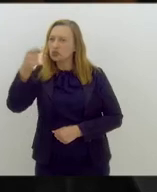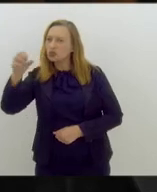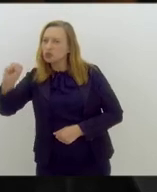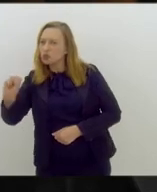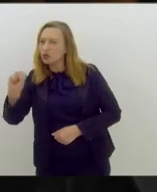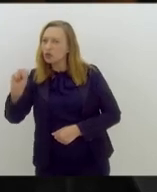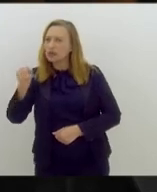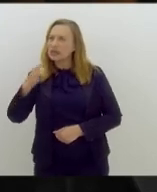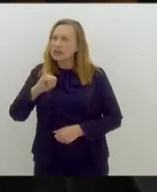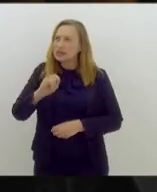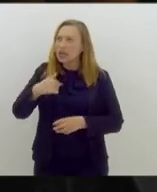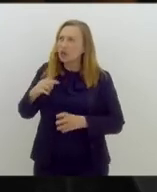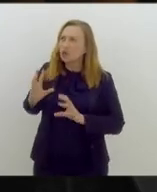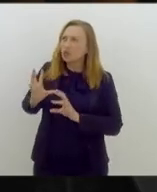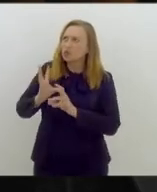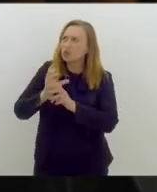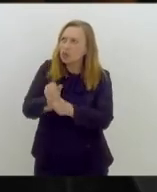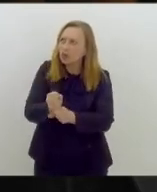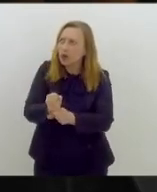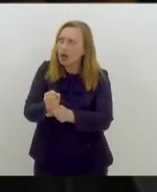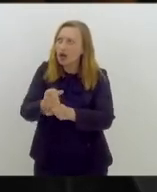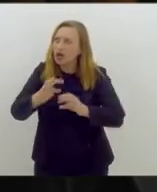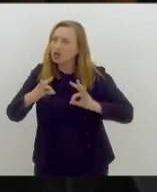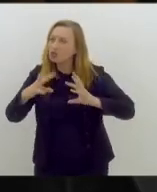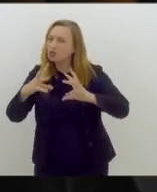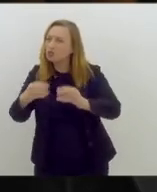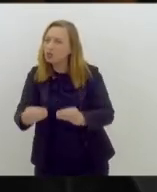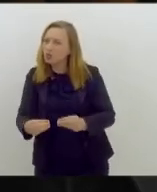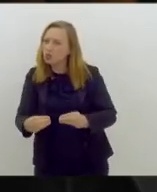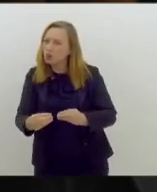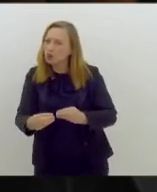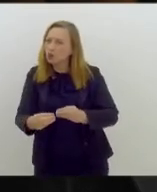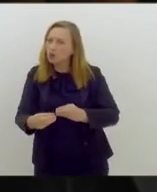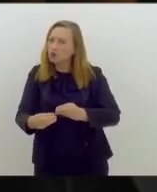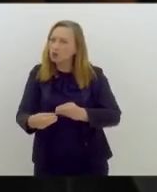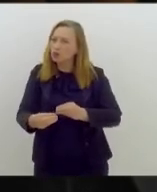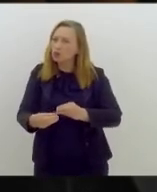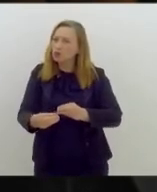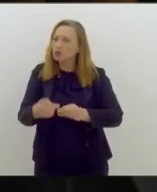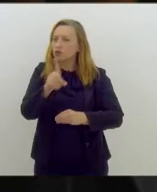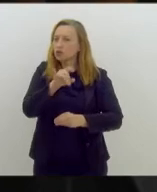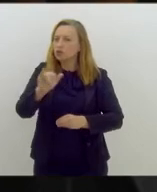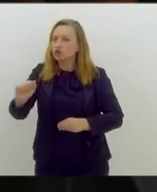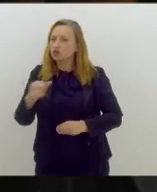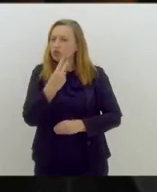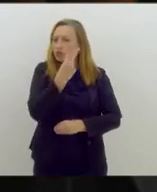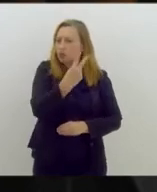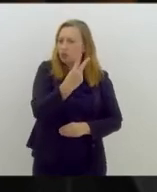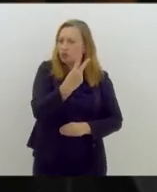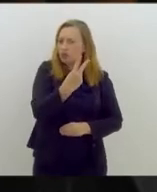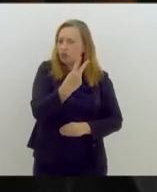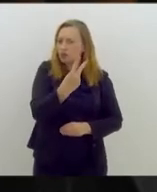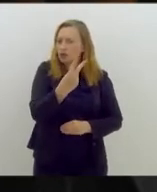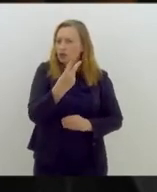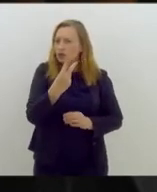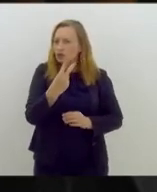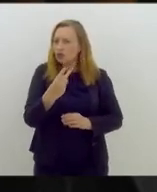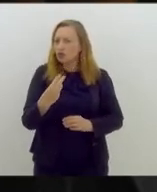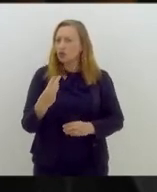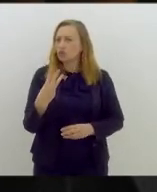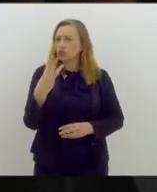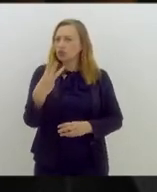então se eu somar este pleito proporcional do dia 2 com os três